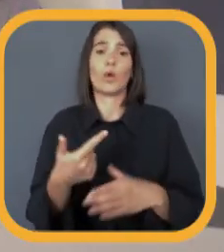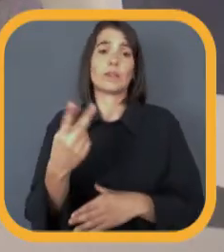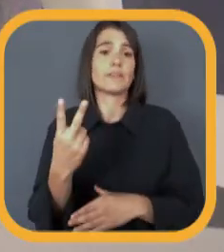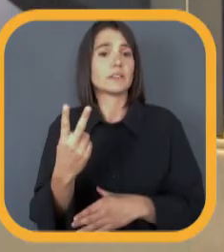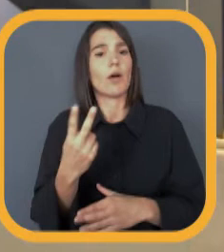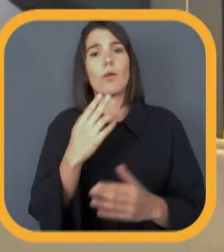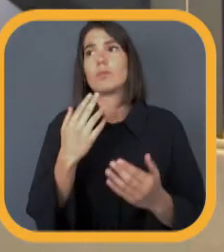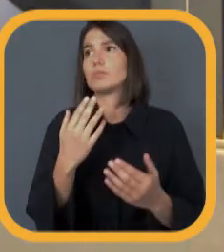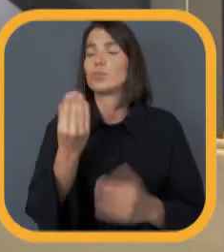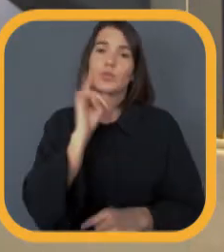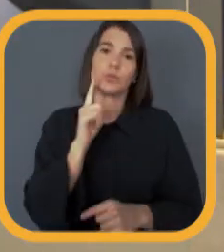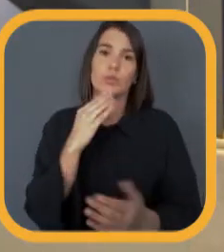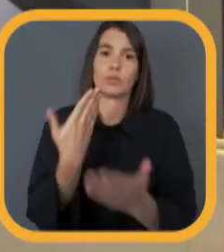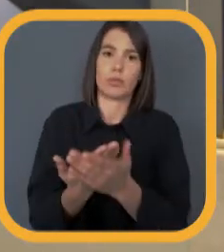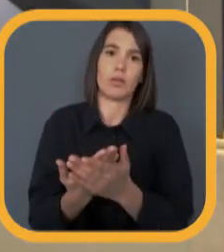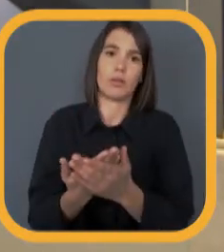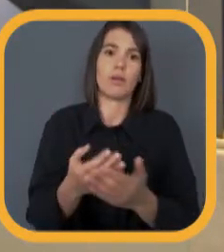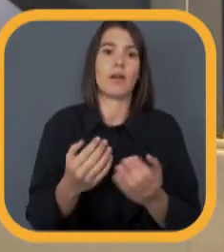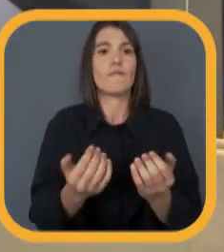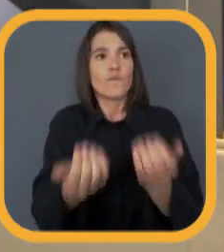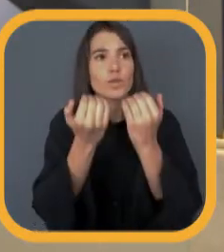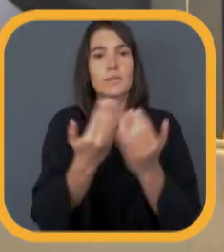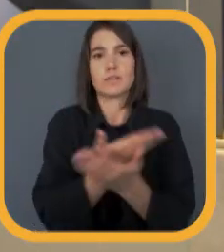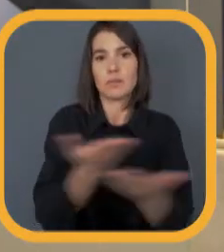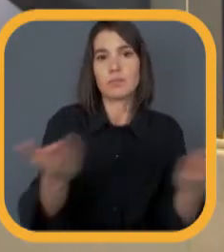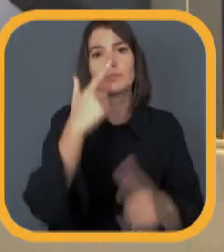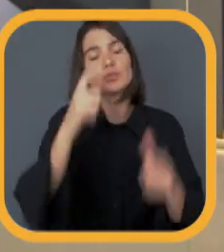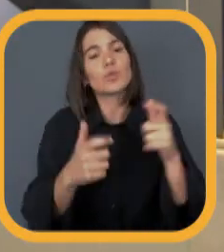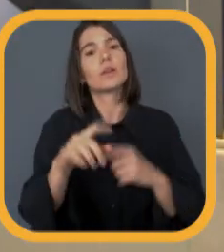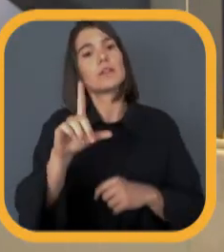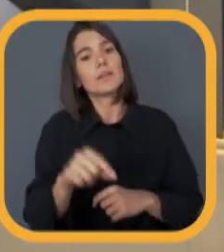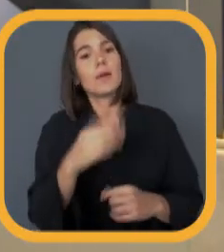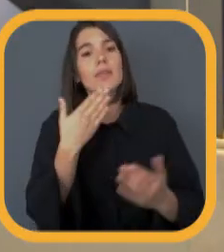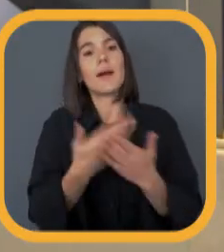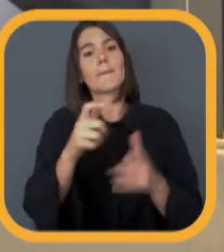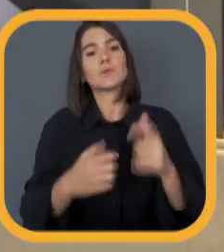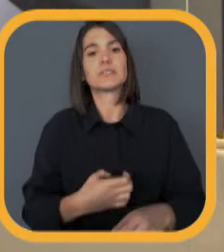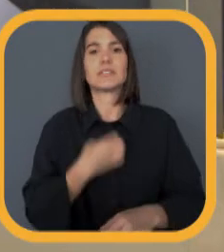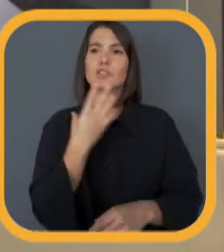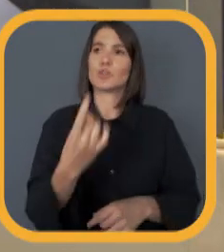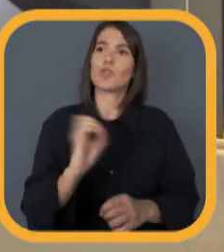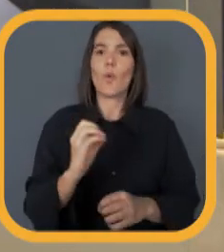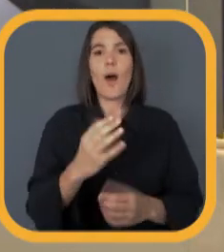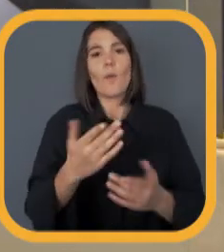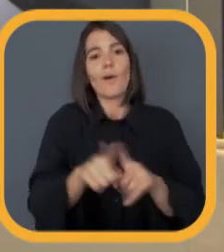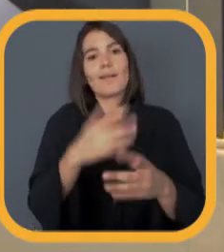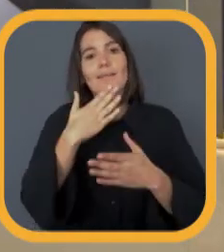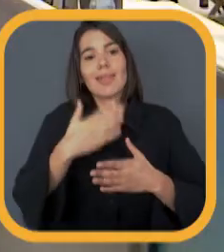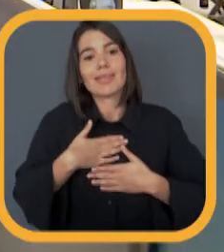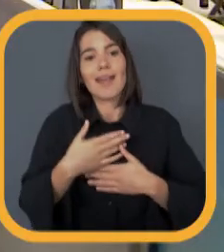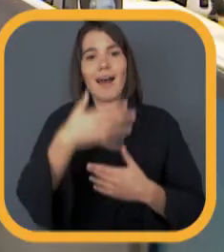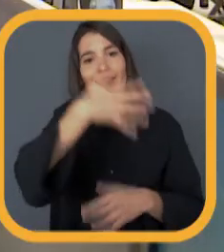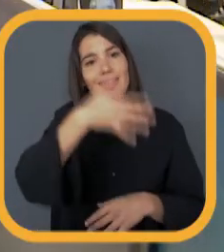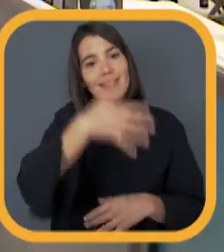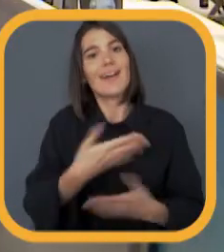A televisão acho que teve um papel muito importante, não só para informar as pessoas, mas também para fazer com que as pessoas sentissem que não estavam sozinhas.